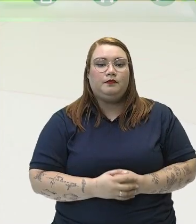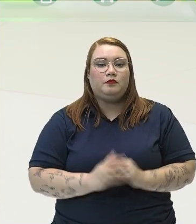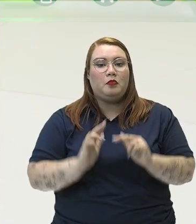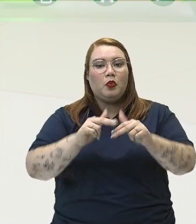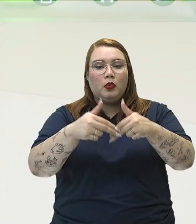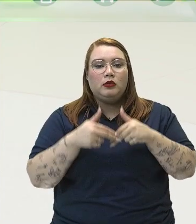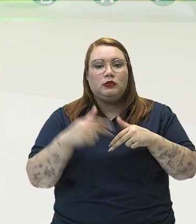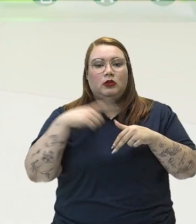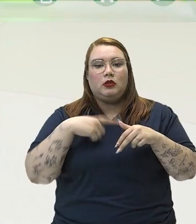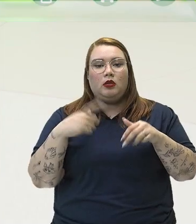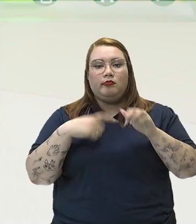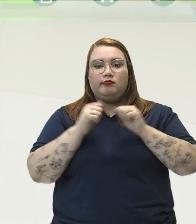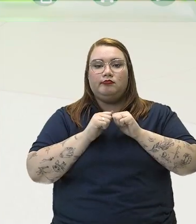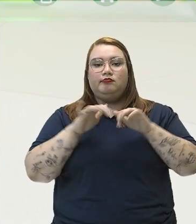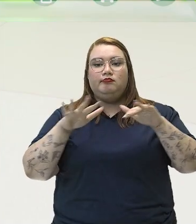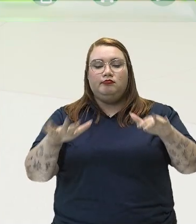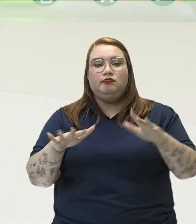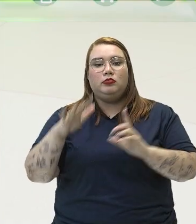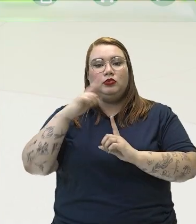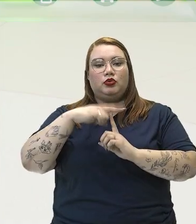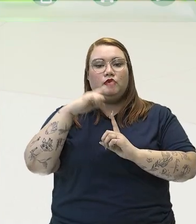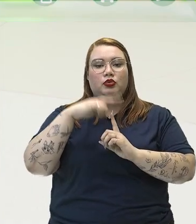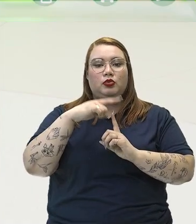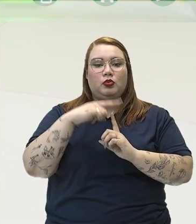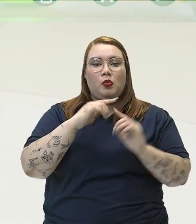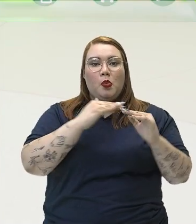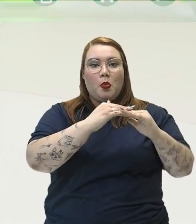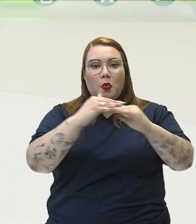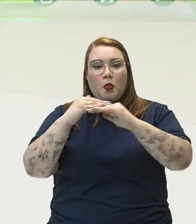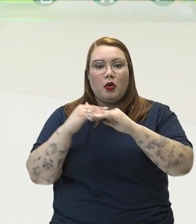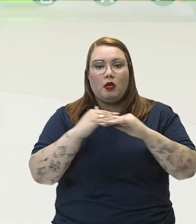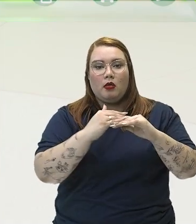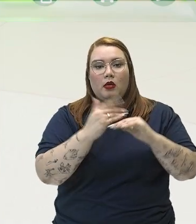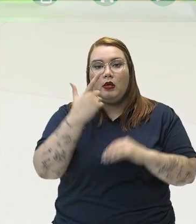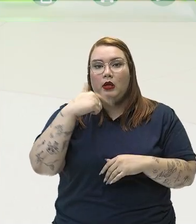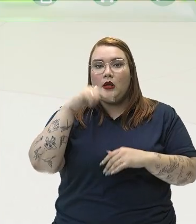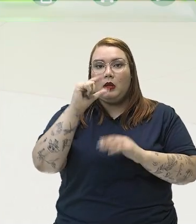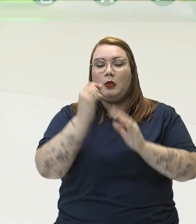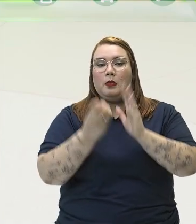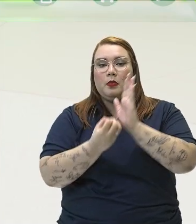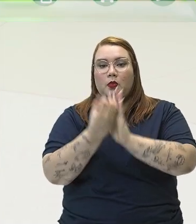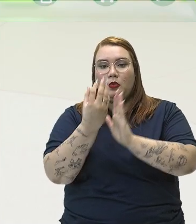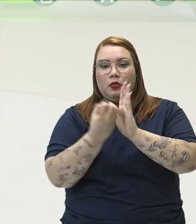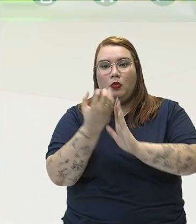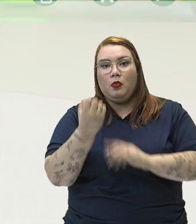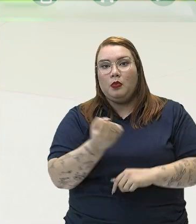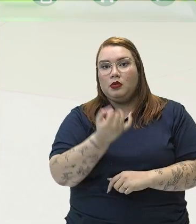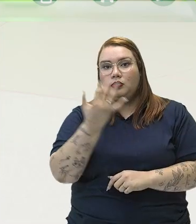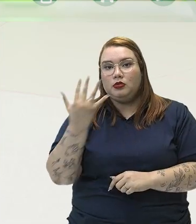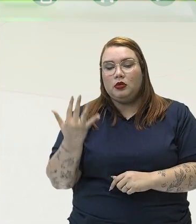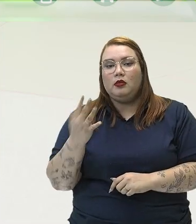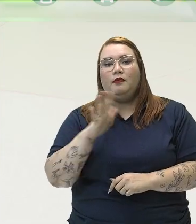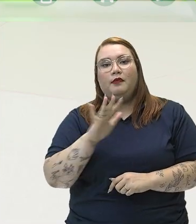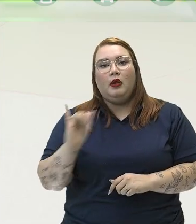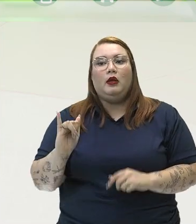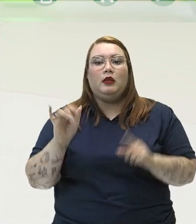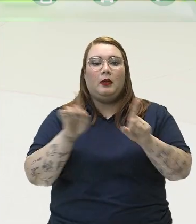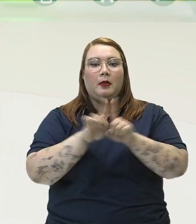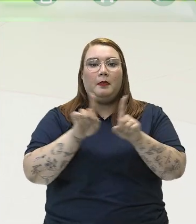forma, fica distribuído de forma igual, né? Quem produz X quantidades vai ter que